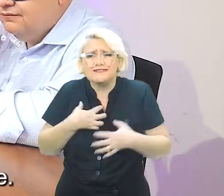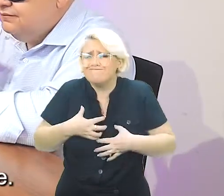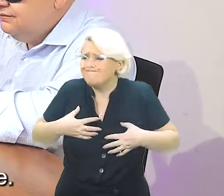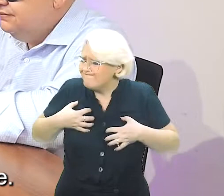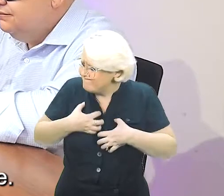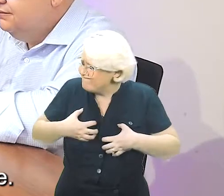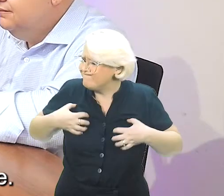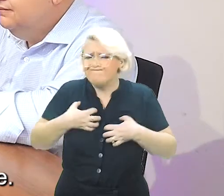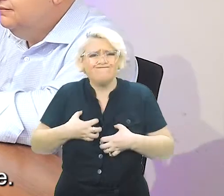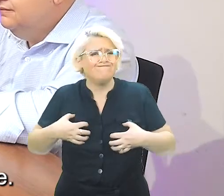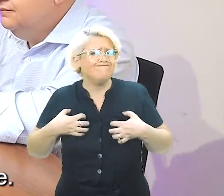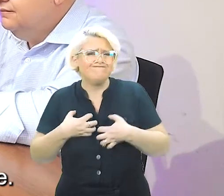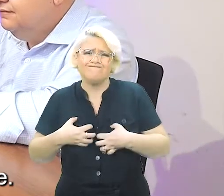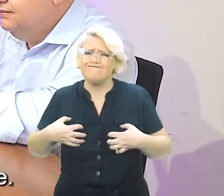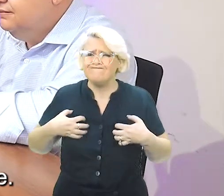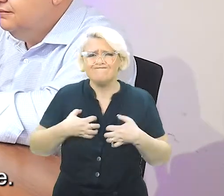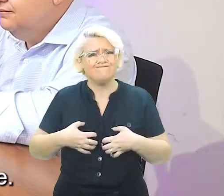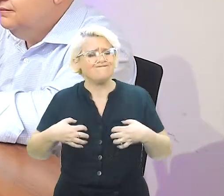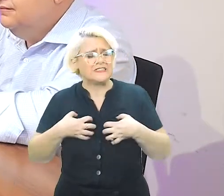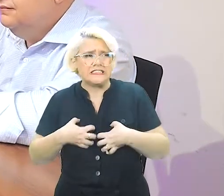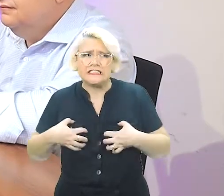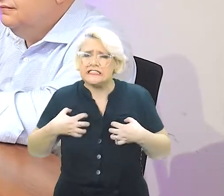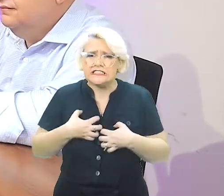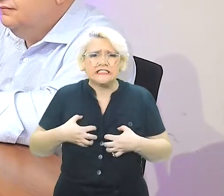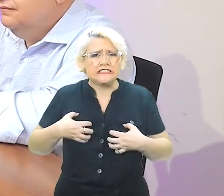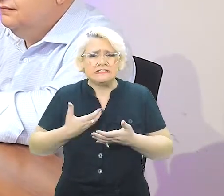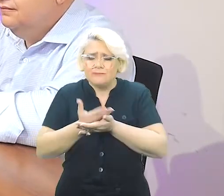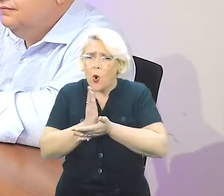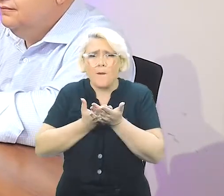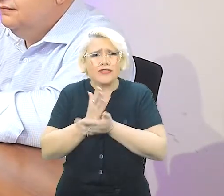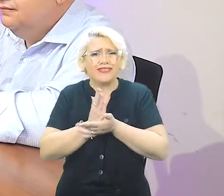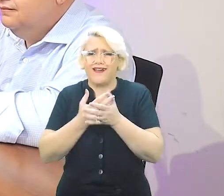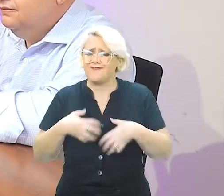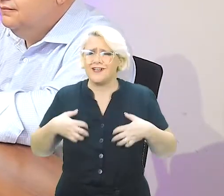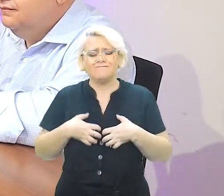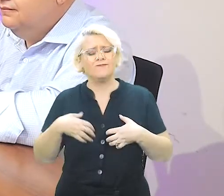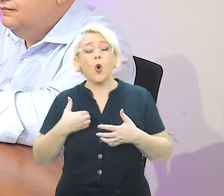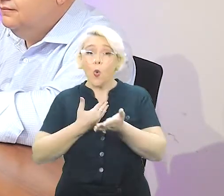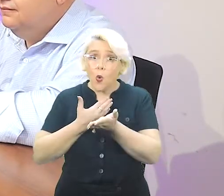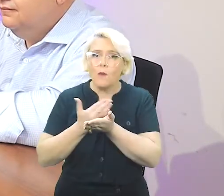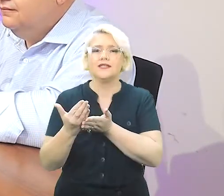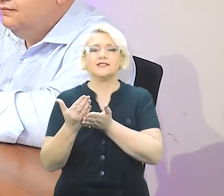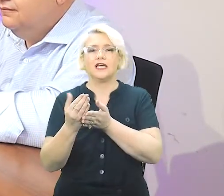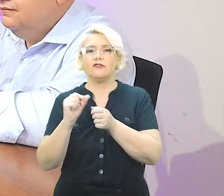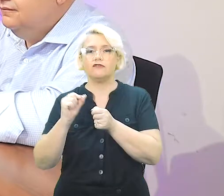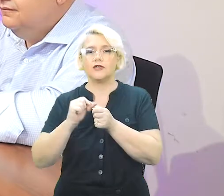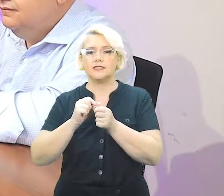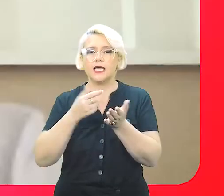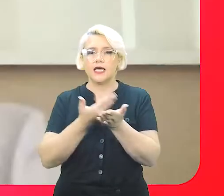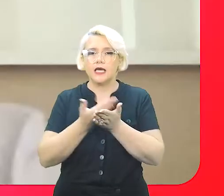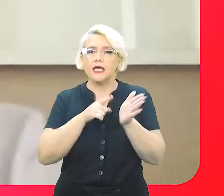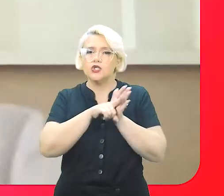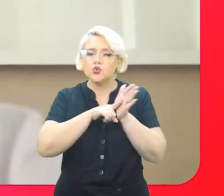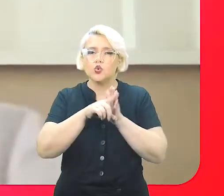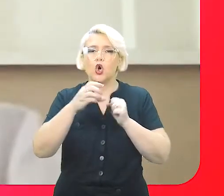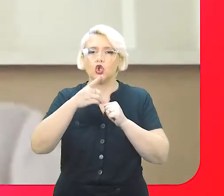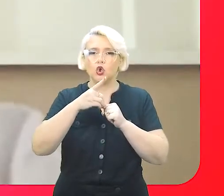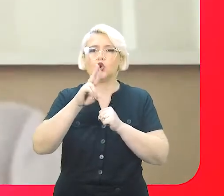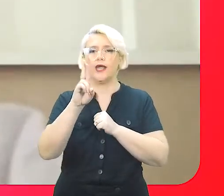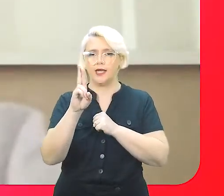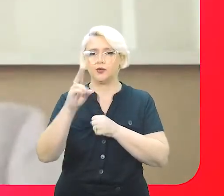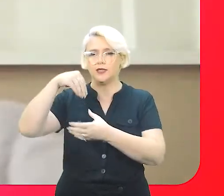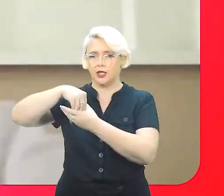me perturbava enormemente. Então, eu comecei a fazer a minha tese de doutorado